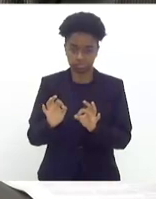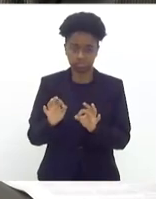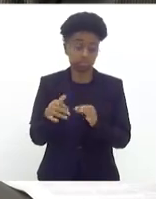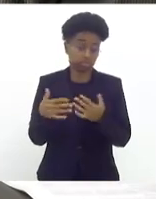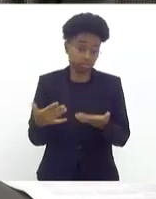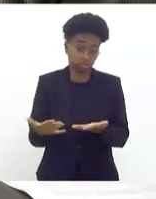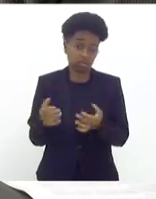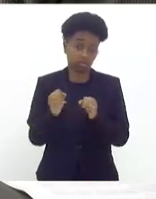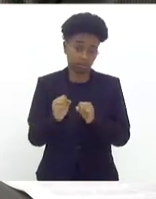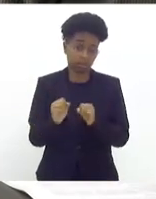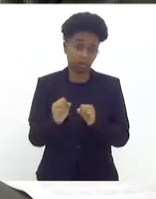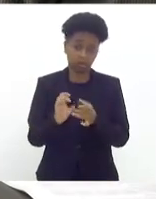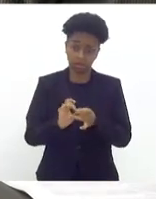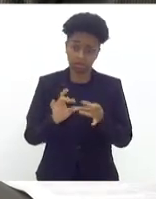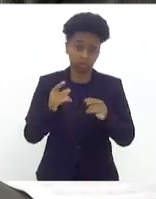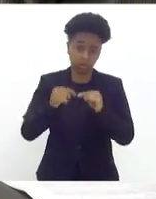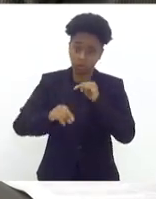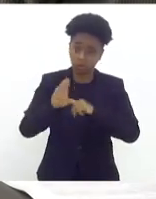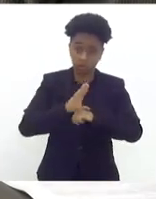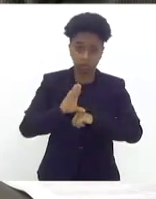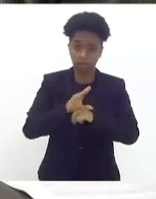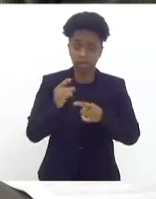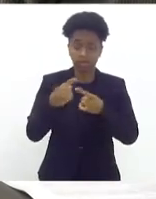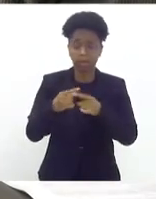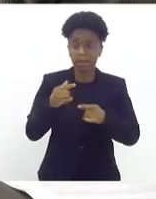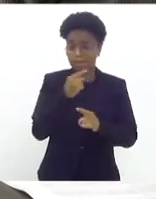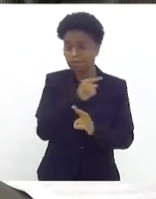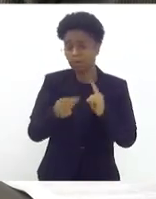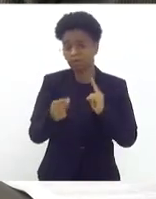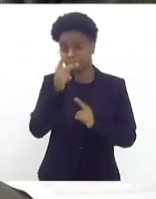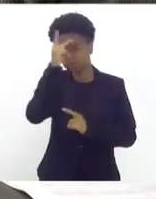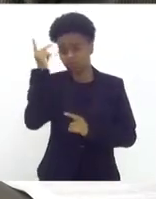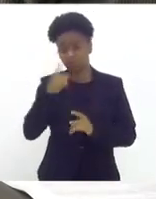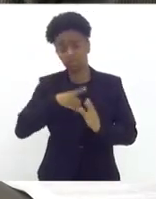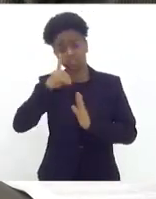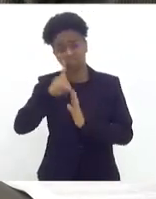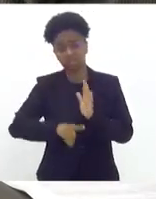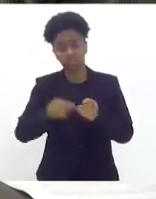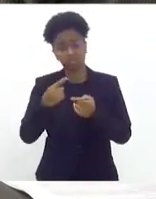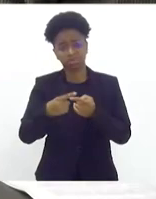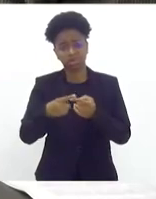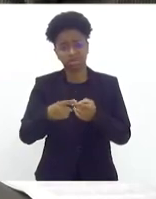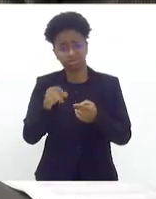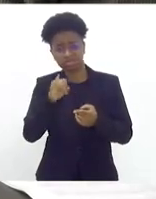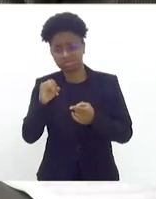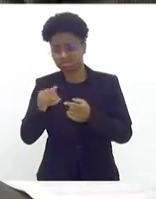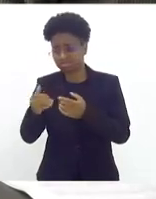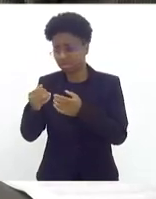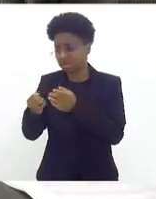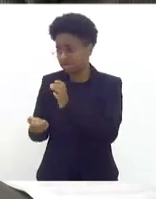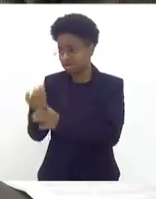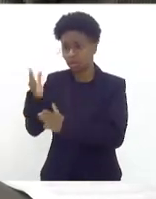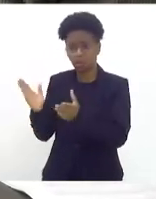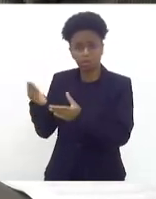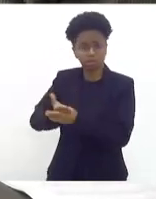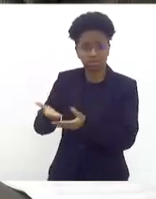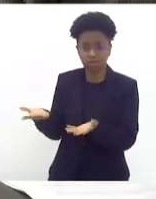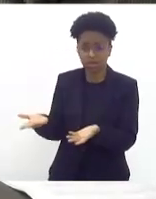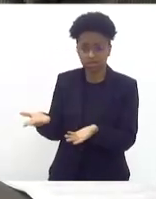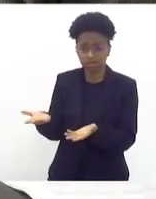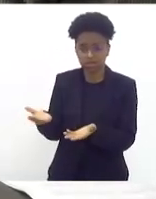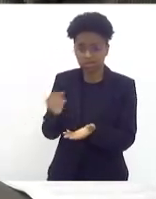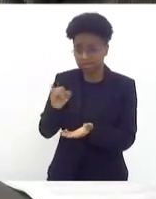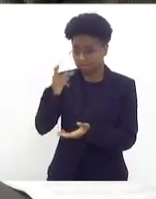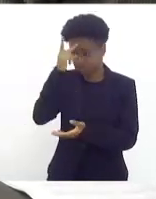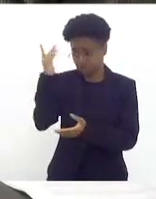elemento, isso é completamente inconstitucional, você privar do direito a alguém apenas porque alguém abriu um processo contra alguém. Então, abrir um